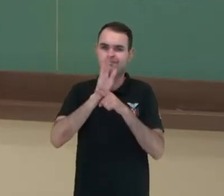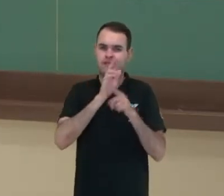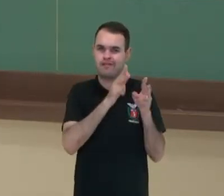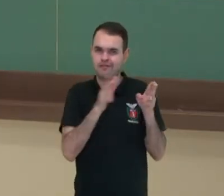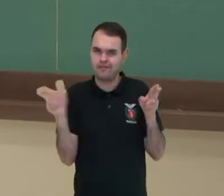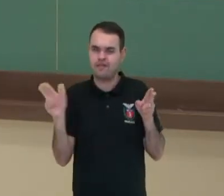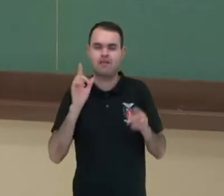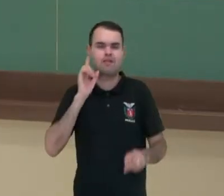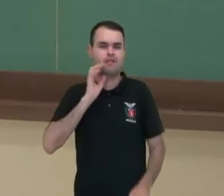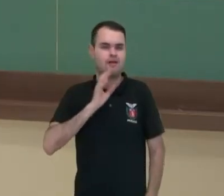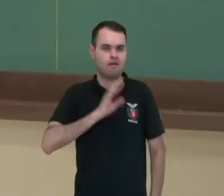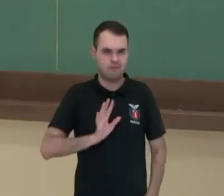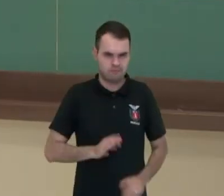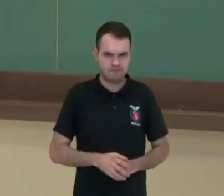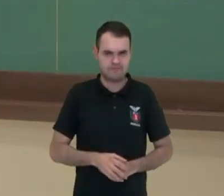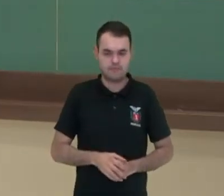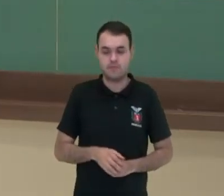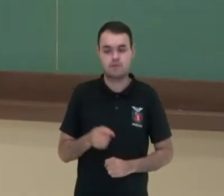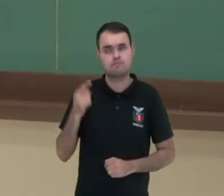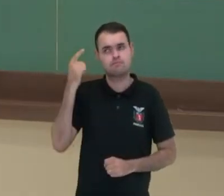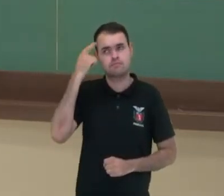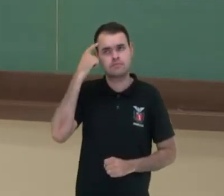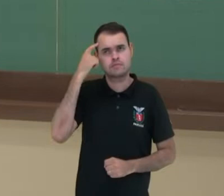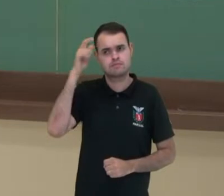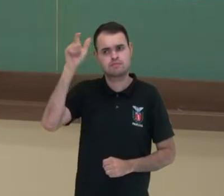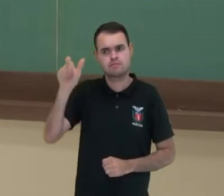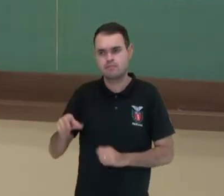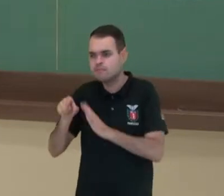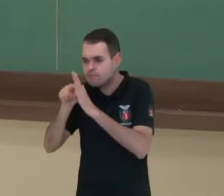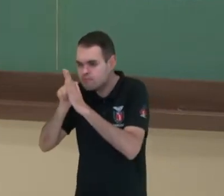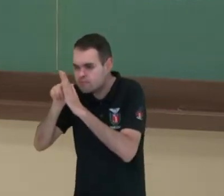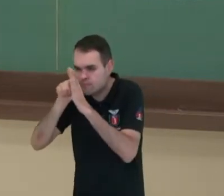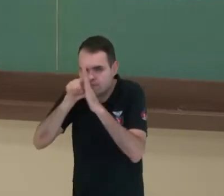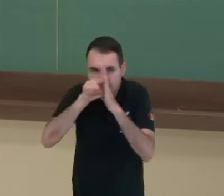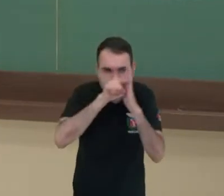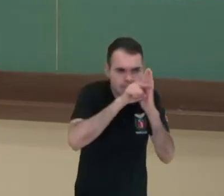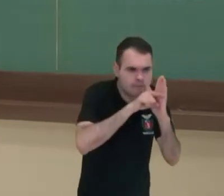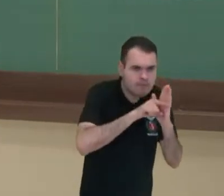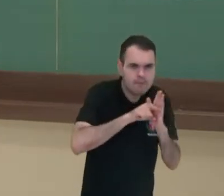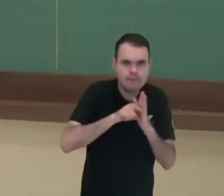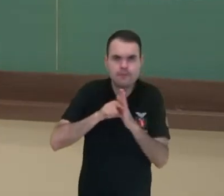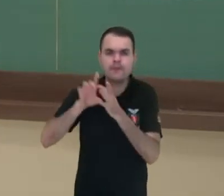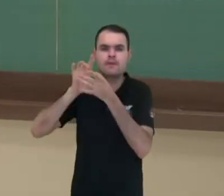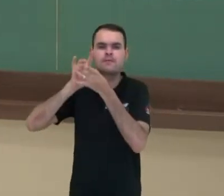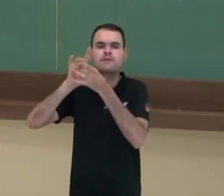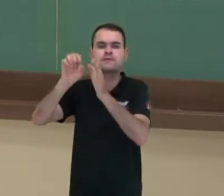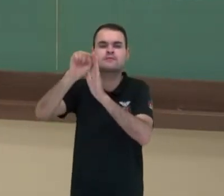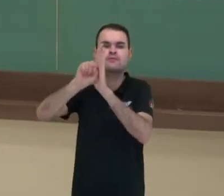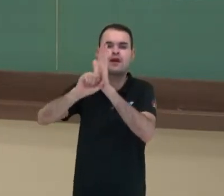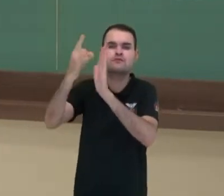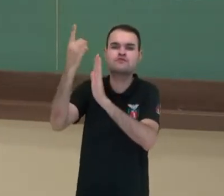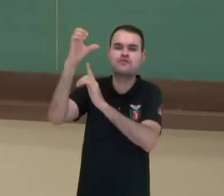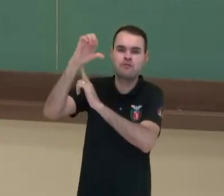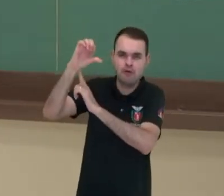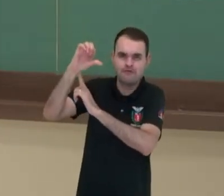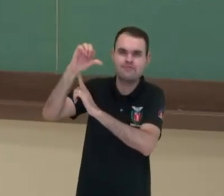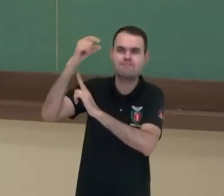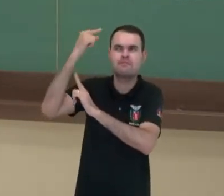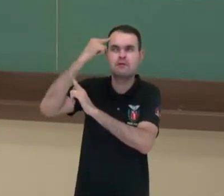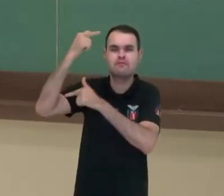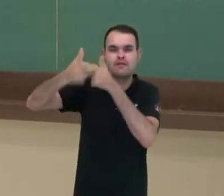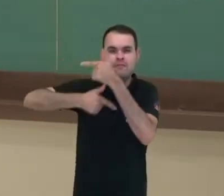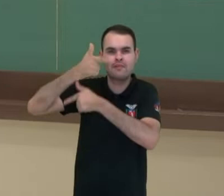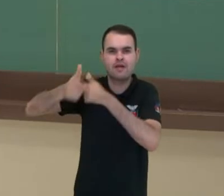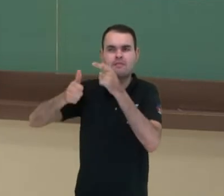bem legal. Pensou nessa ideia de investigar, ele está ali num contexto ali do século XIX, pensando no trabalho